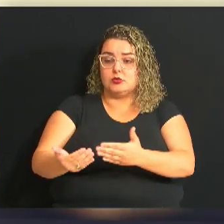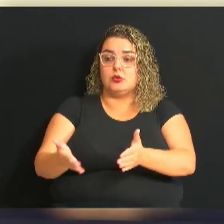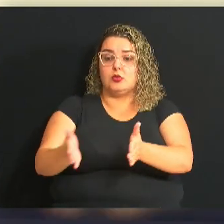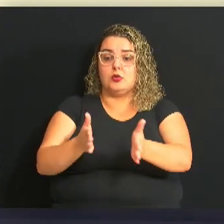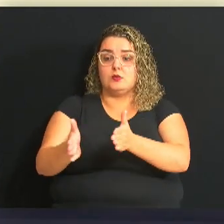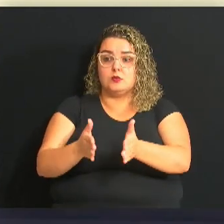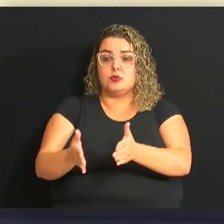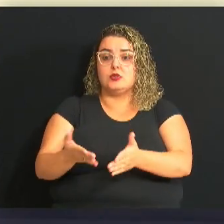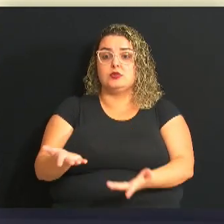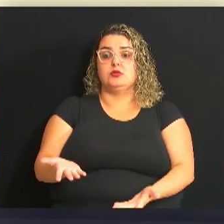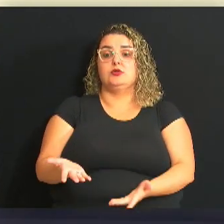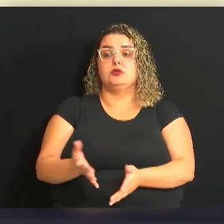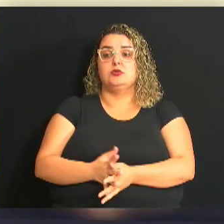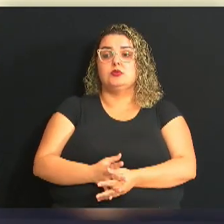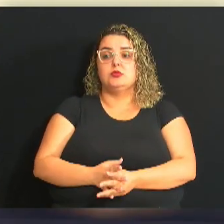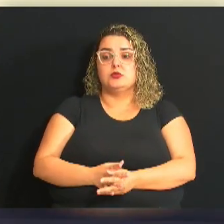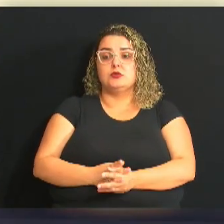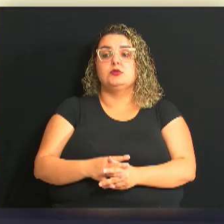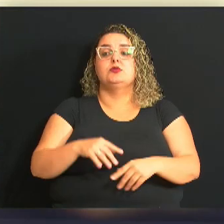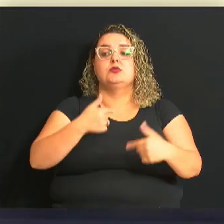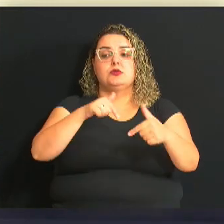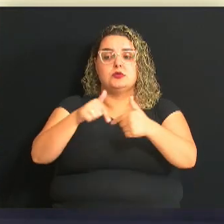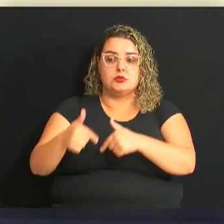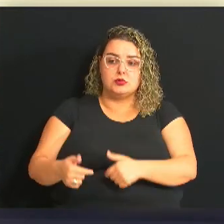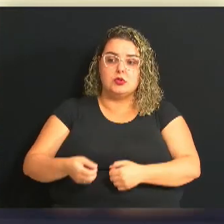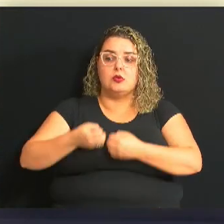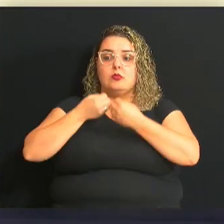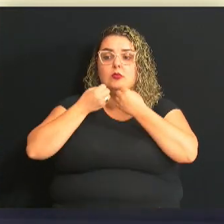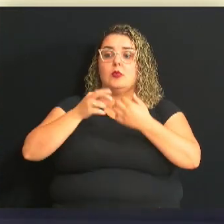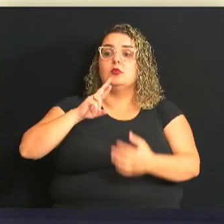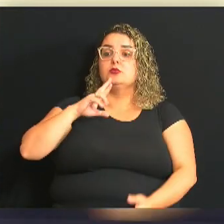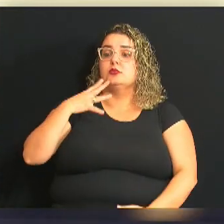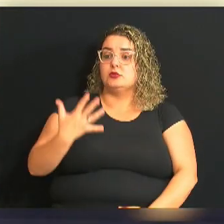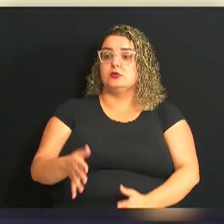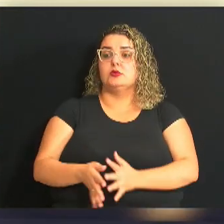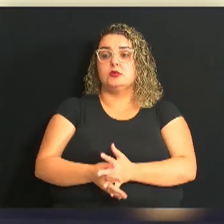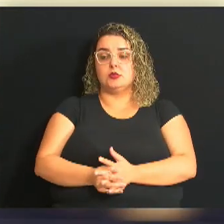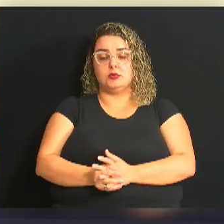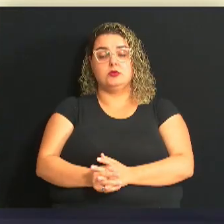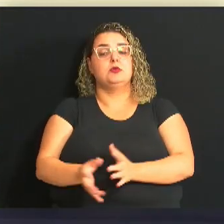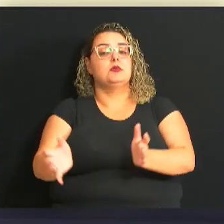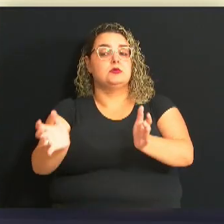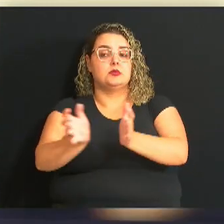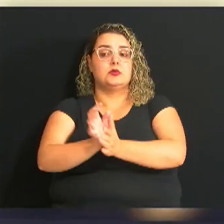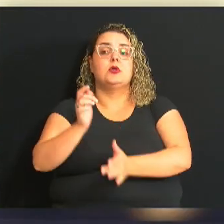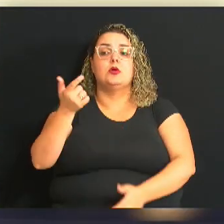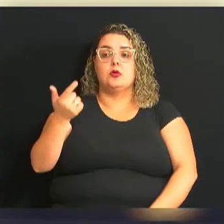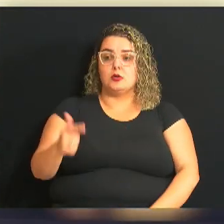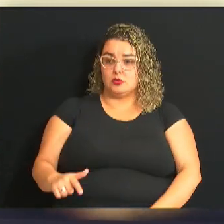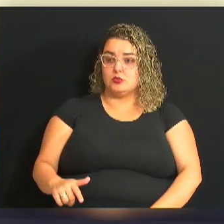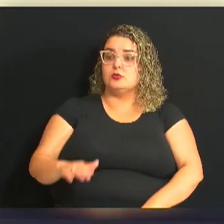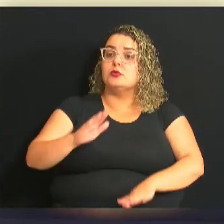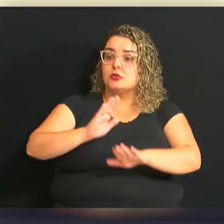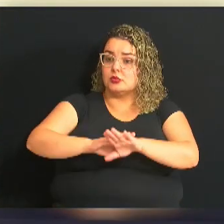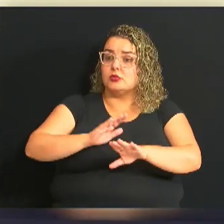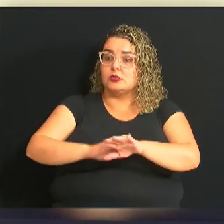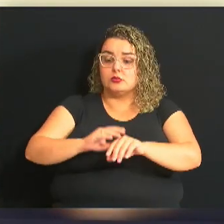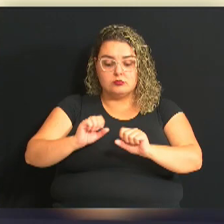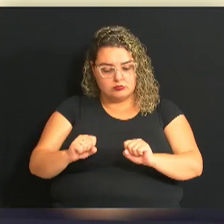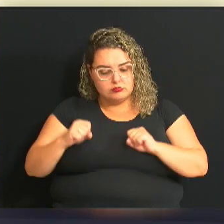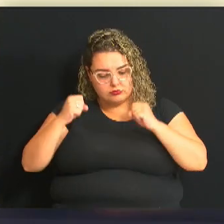de bastante trabalho e bons resultados, que essa comissão possa continuar sendo atuante,